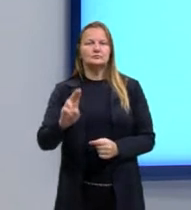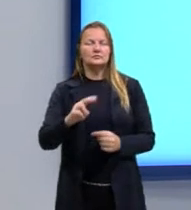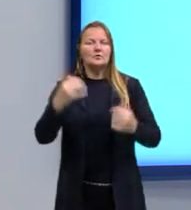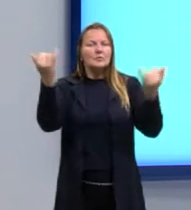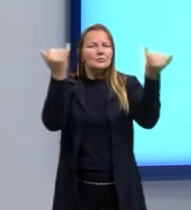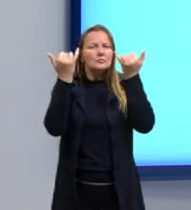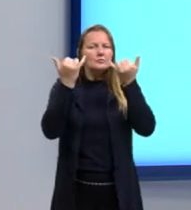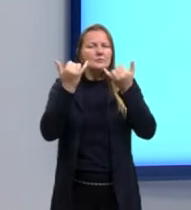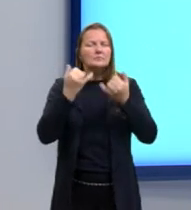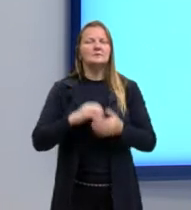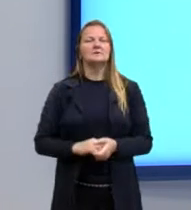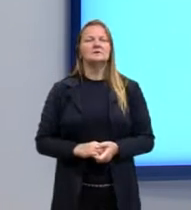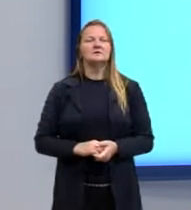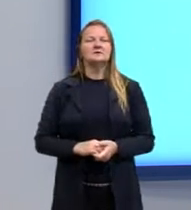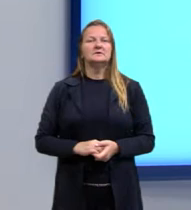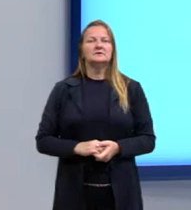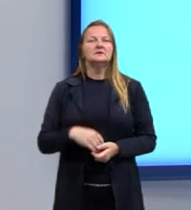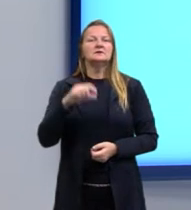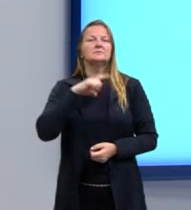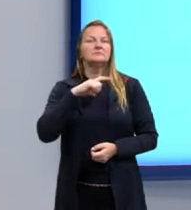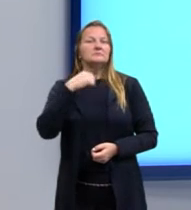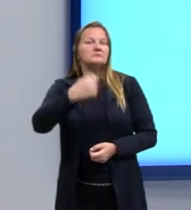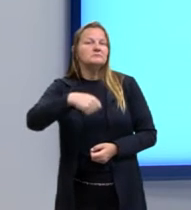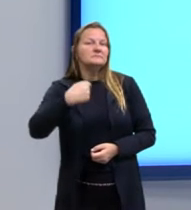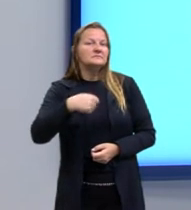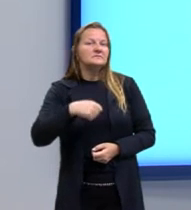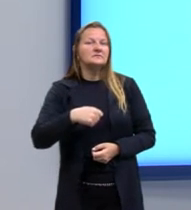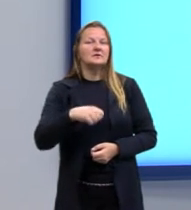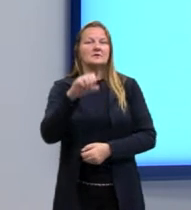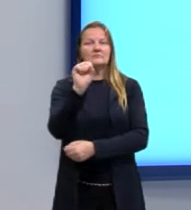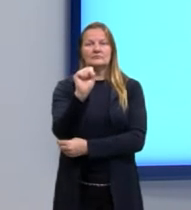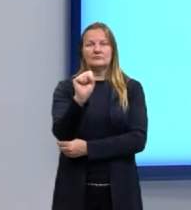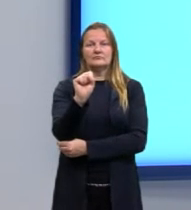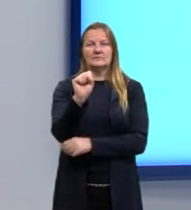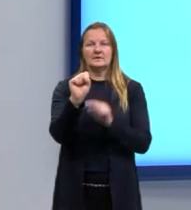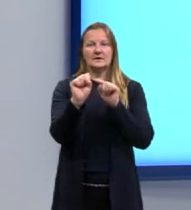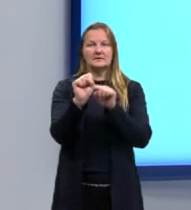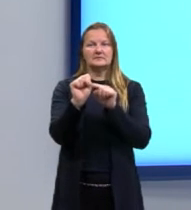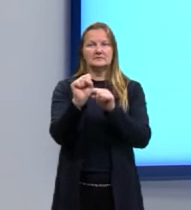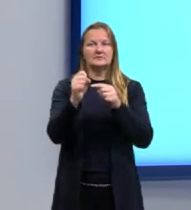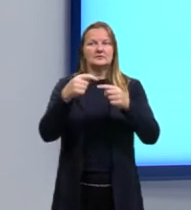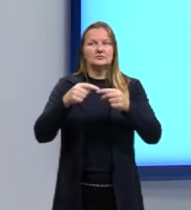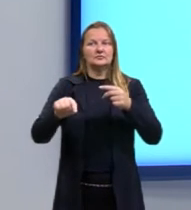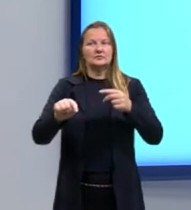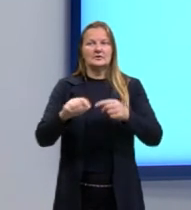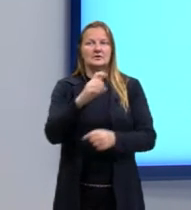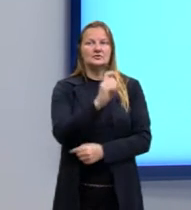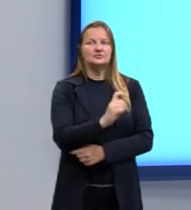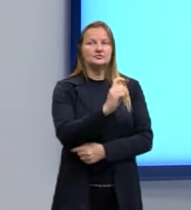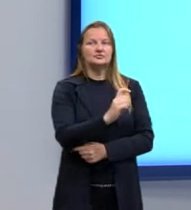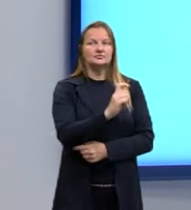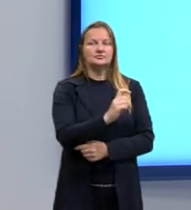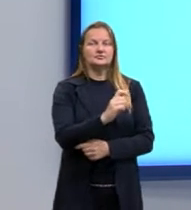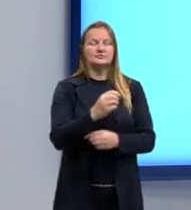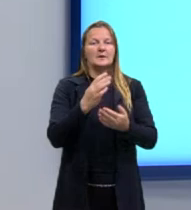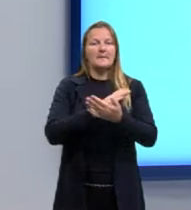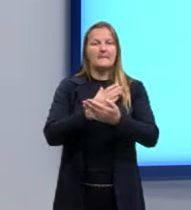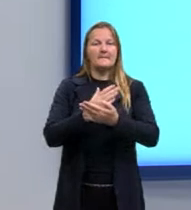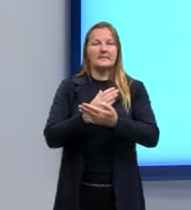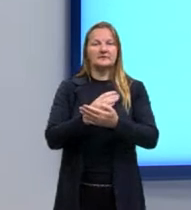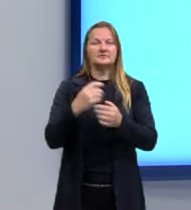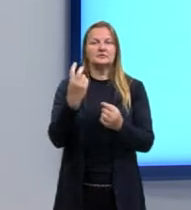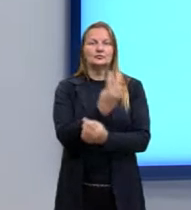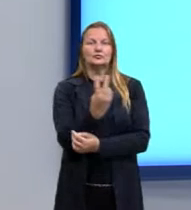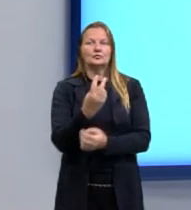o enunciado nos trouxe nós precisamos o s que vai ser o desvio e x que vai ser a média Então